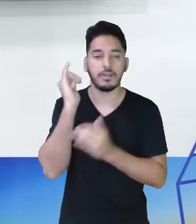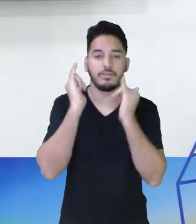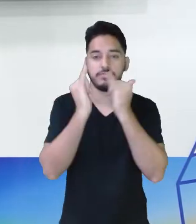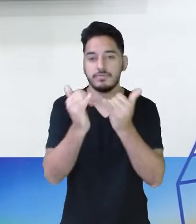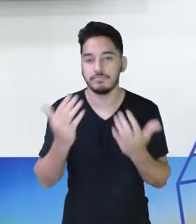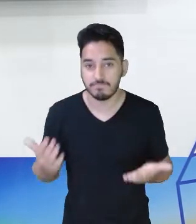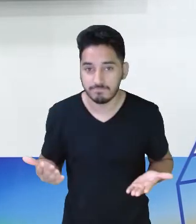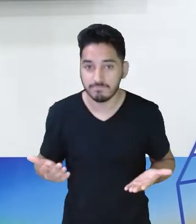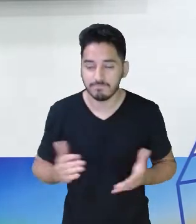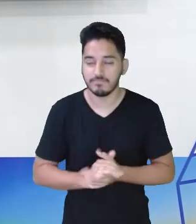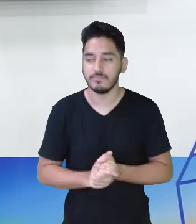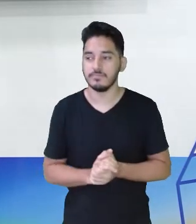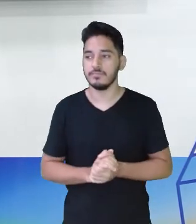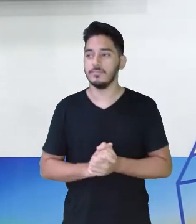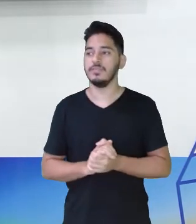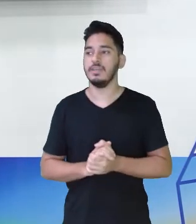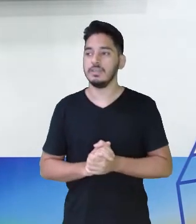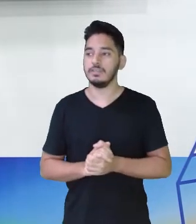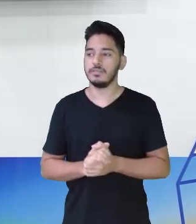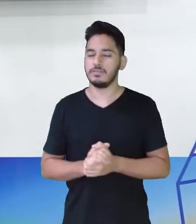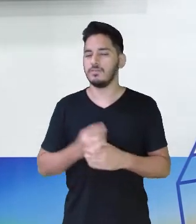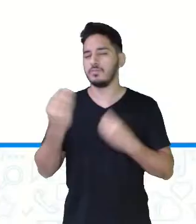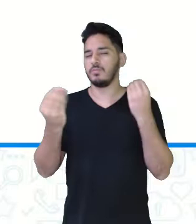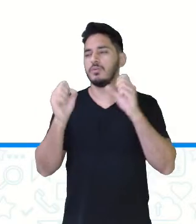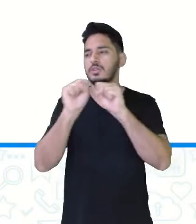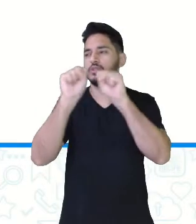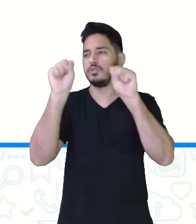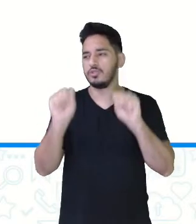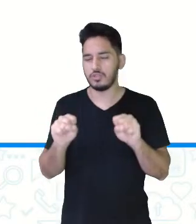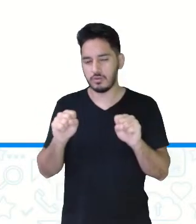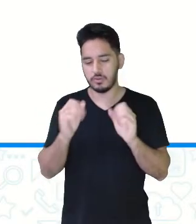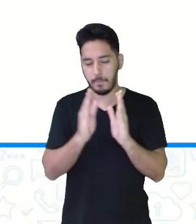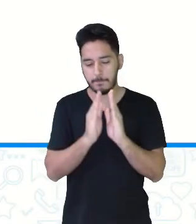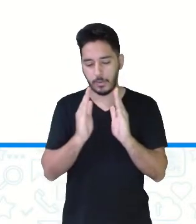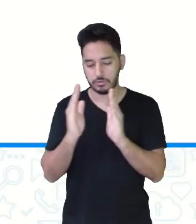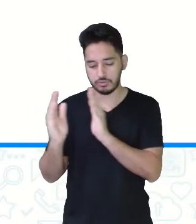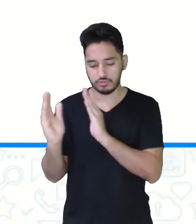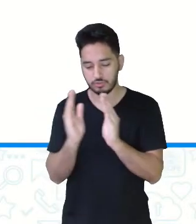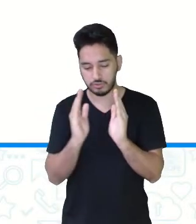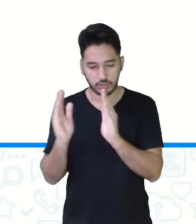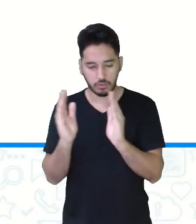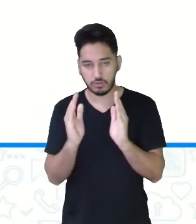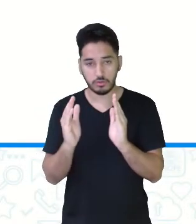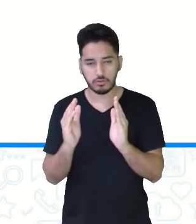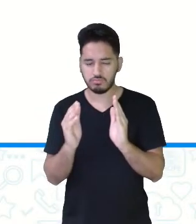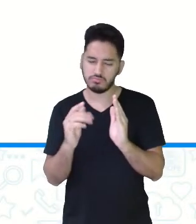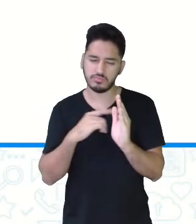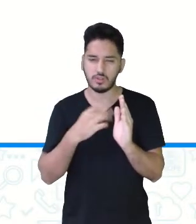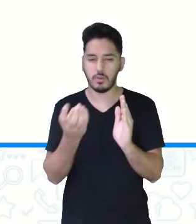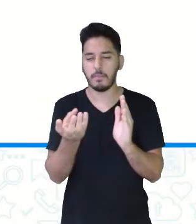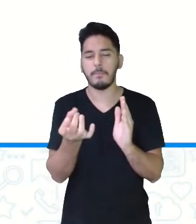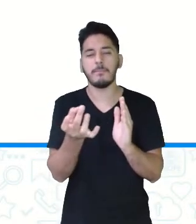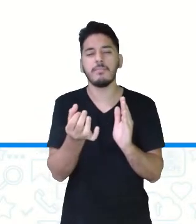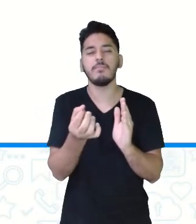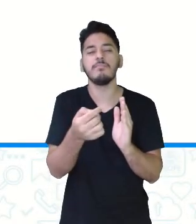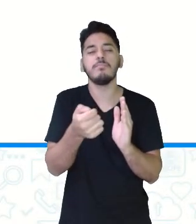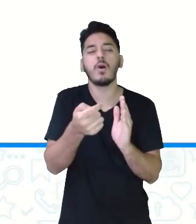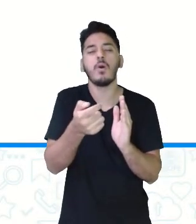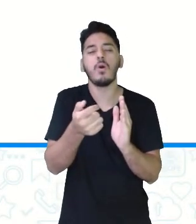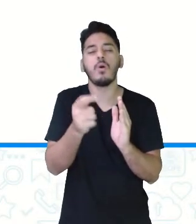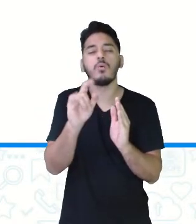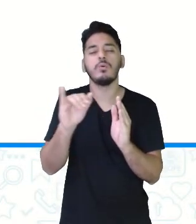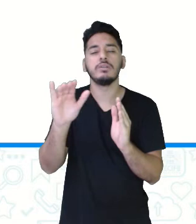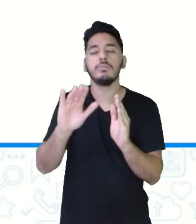atento. Vamos embora. Como é um sistema posicional, mesmo tendo poucos símbolos, é possível